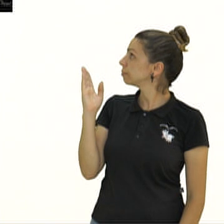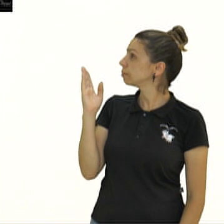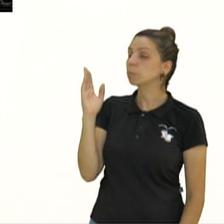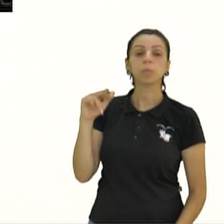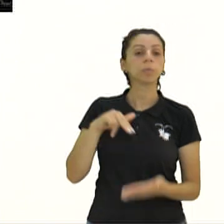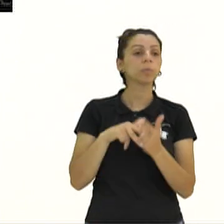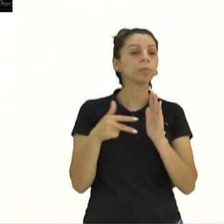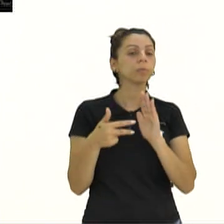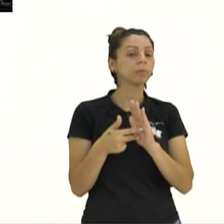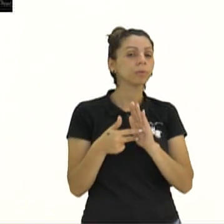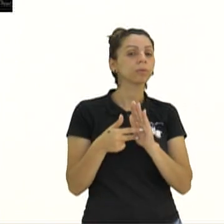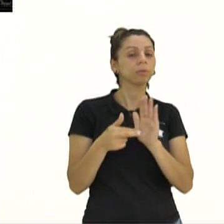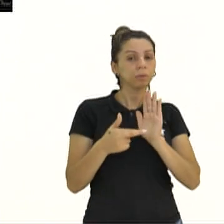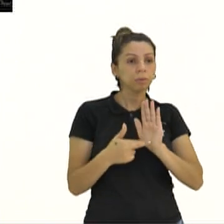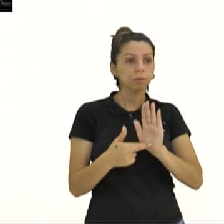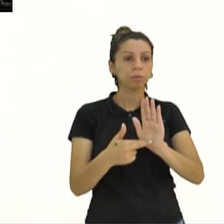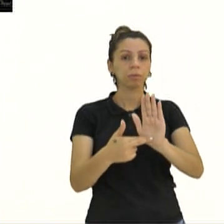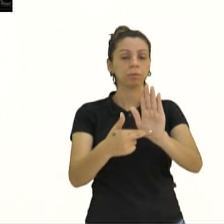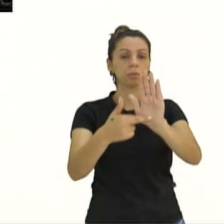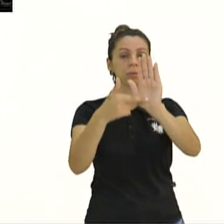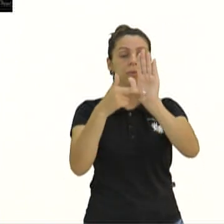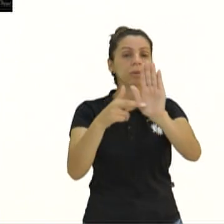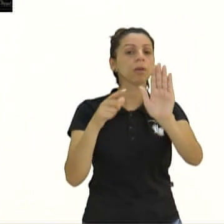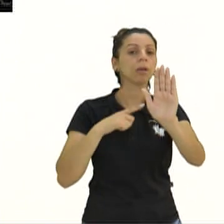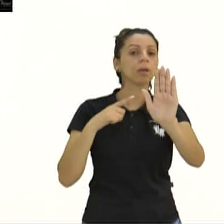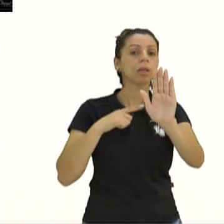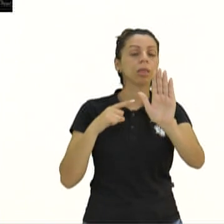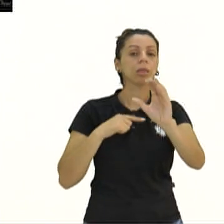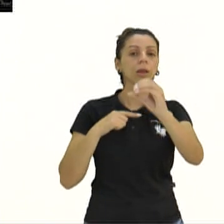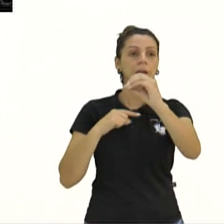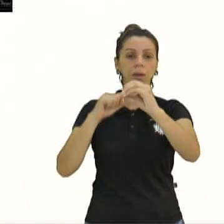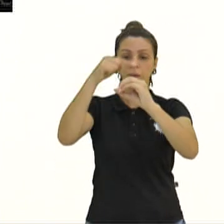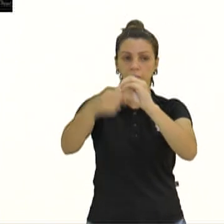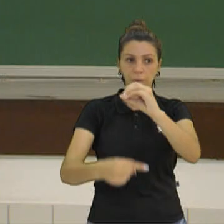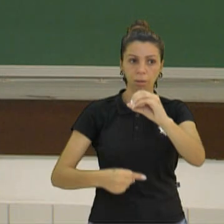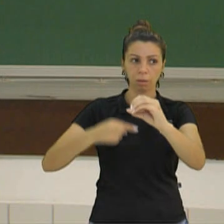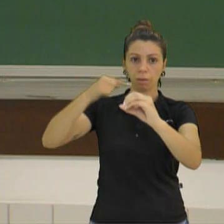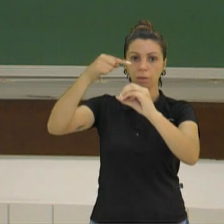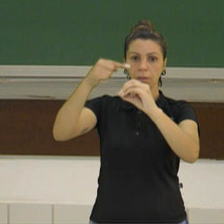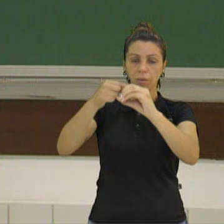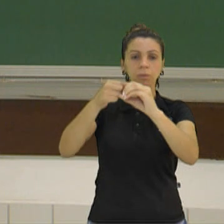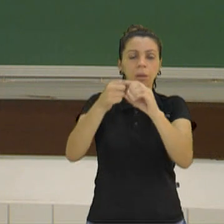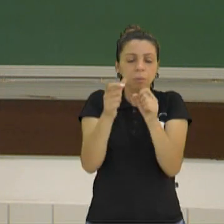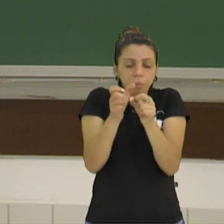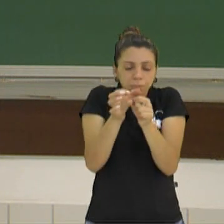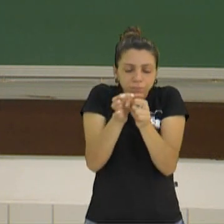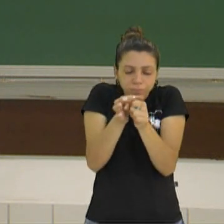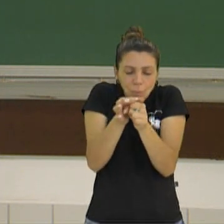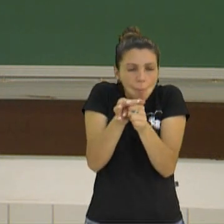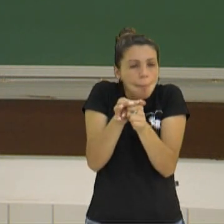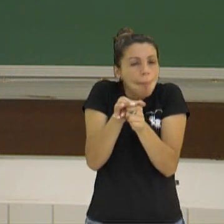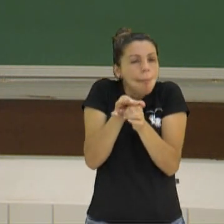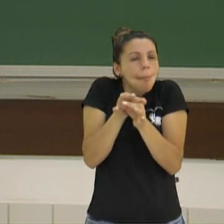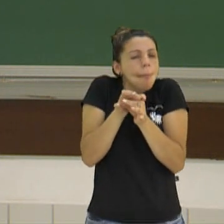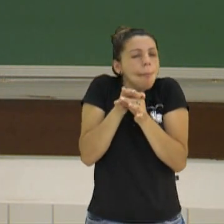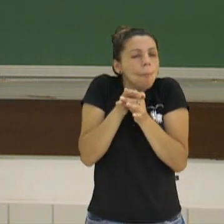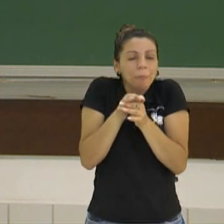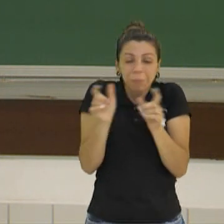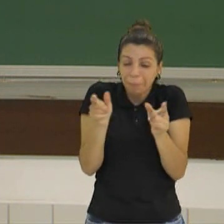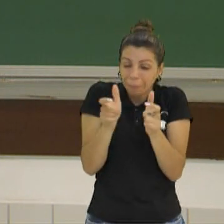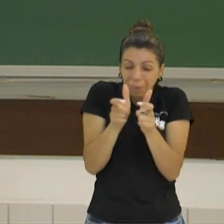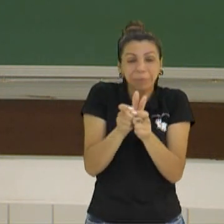que eu tenho aqui? Eu tenho a representação de um átomo. Um átomo é uma parte da matéria que é infinitamente pequeno. Ele é muito pequeno